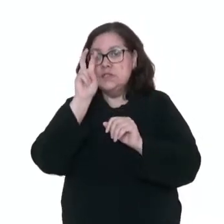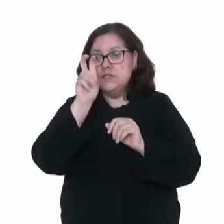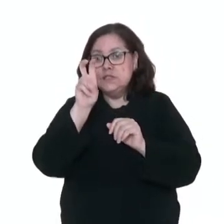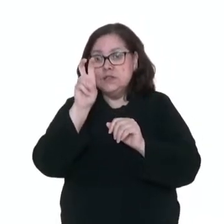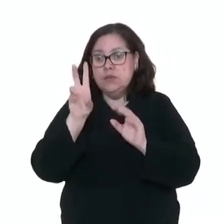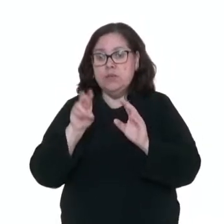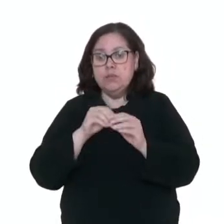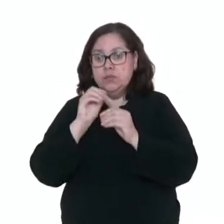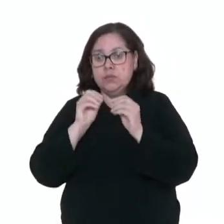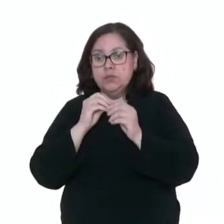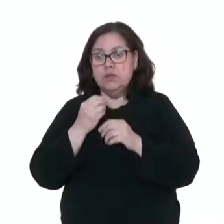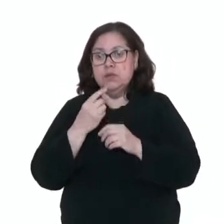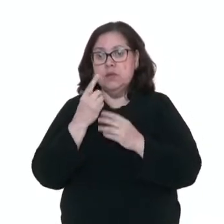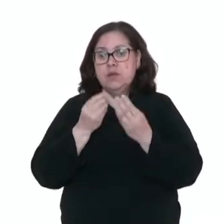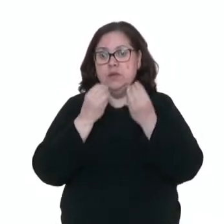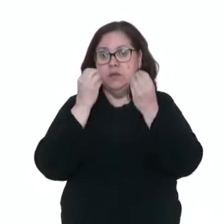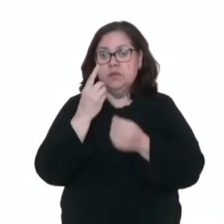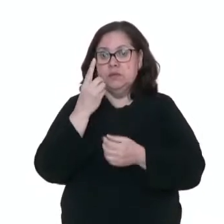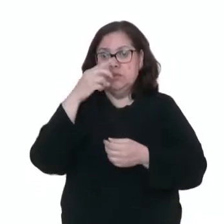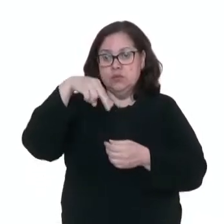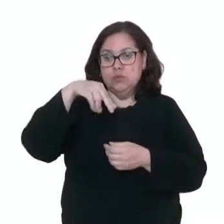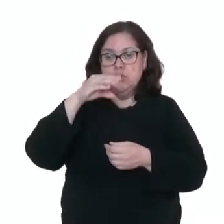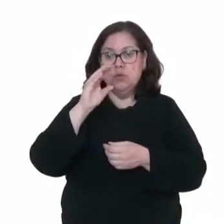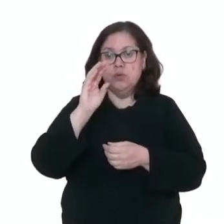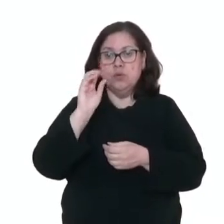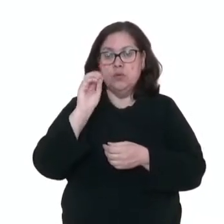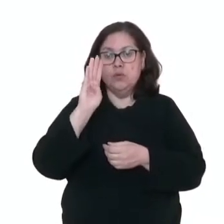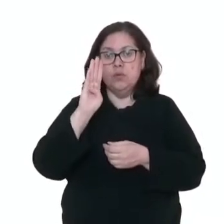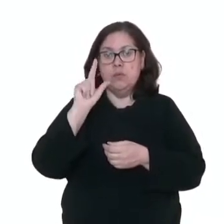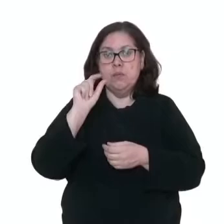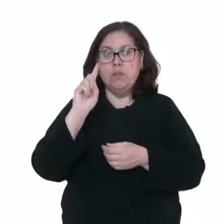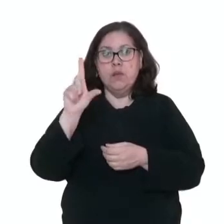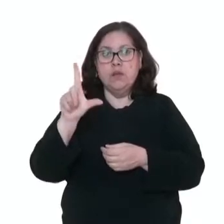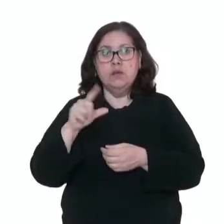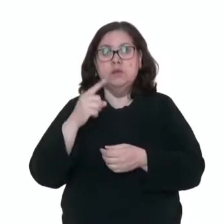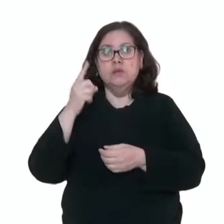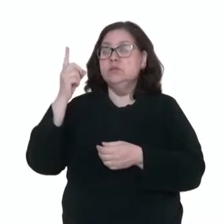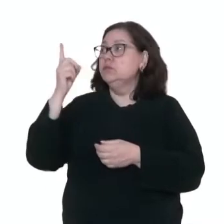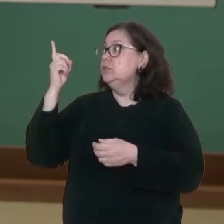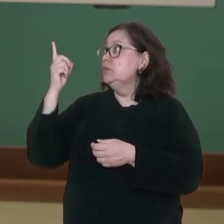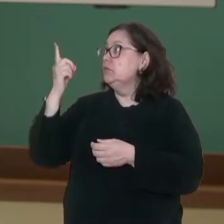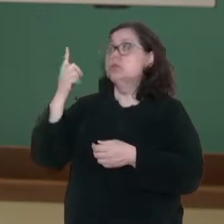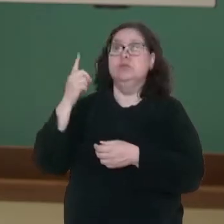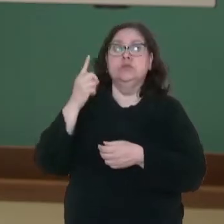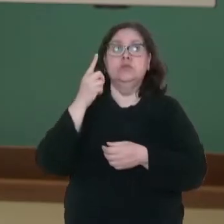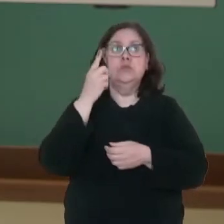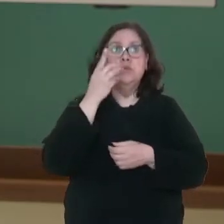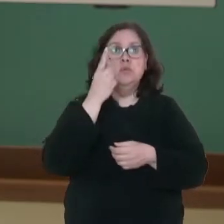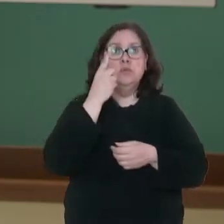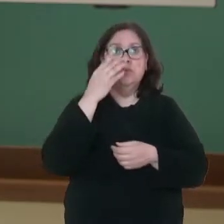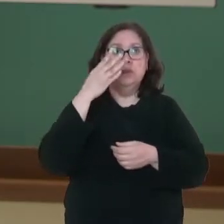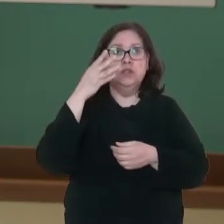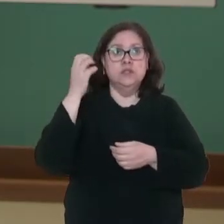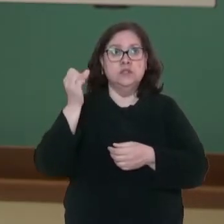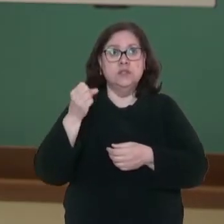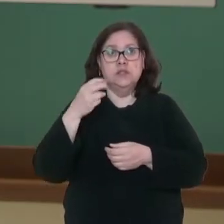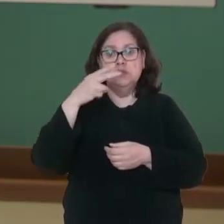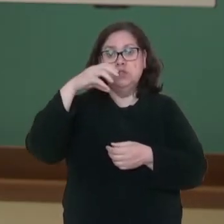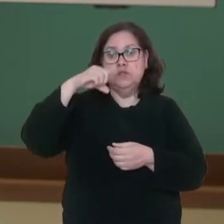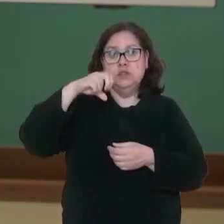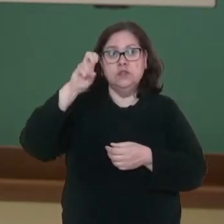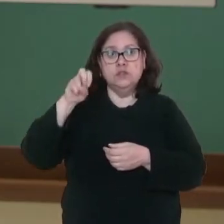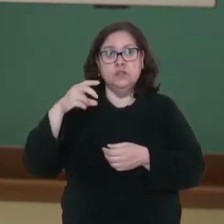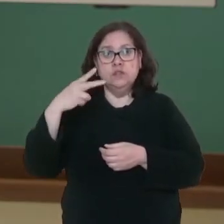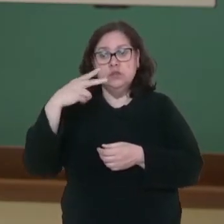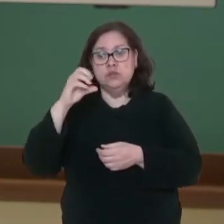Nobel de 1946, 1995 e 2011. assuntos, né, relacionados à